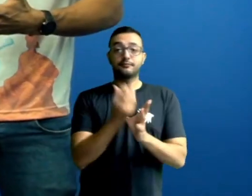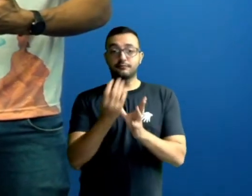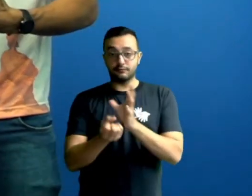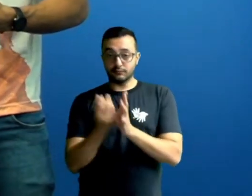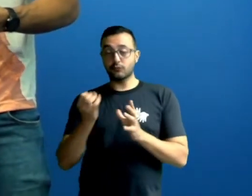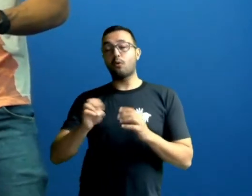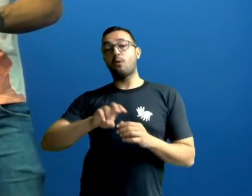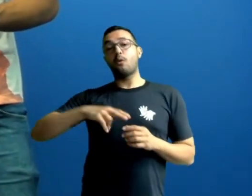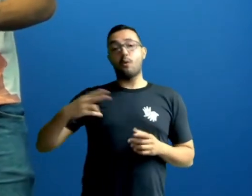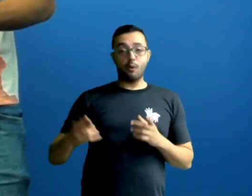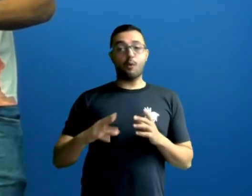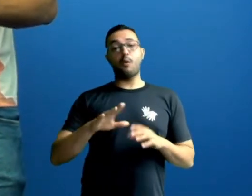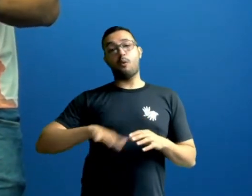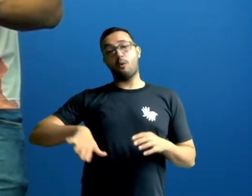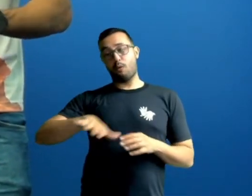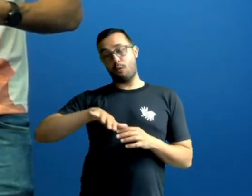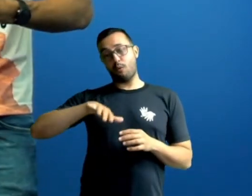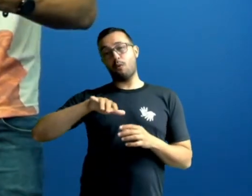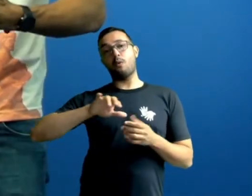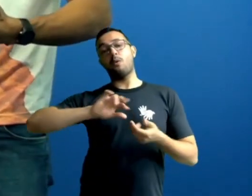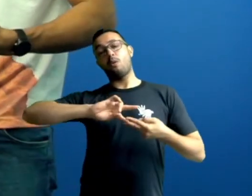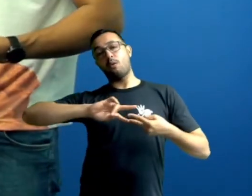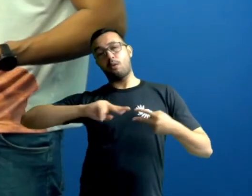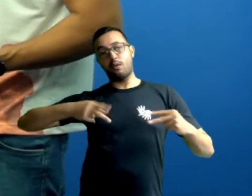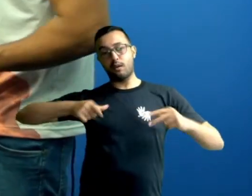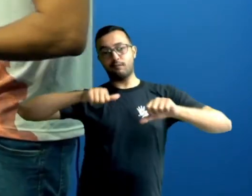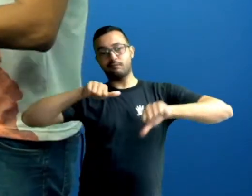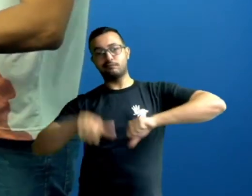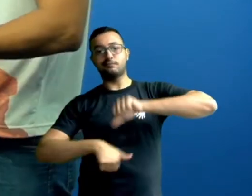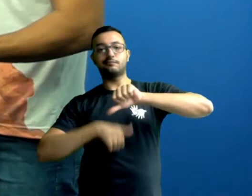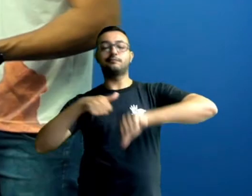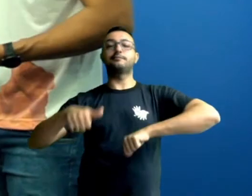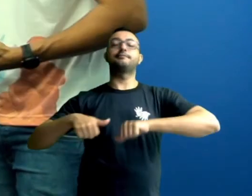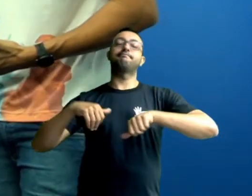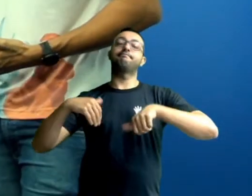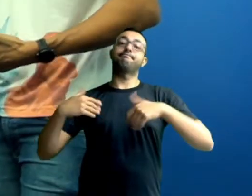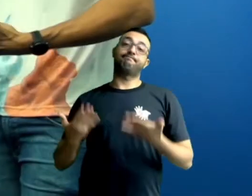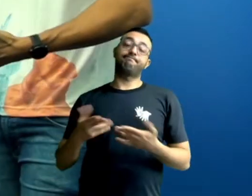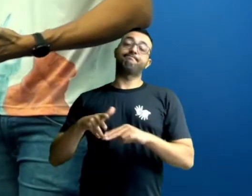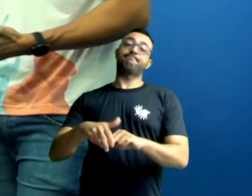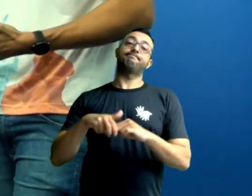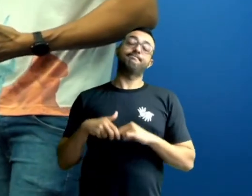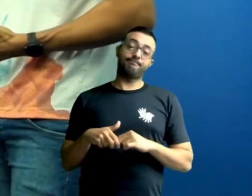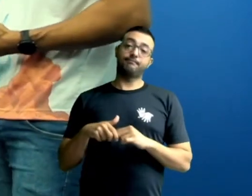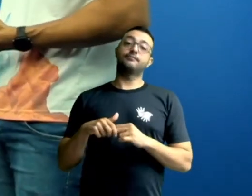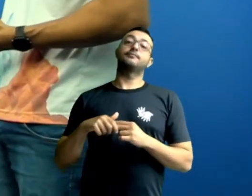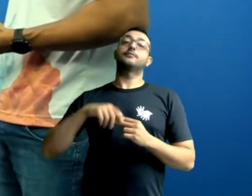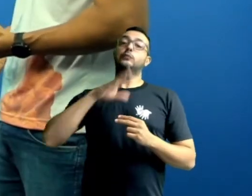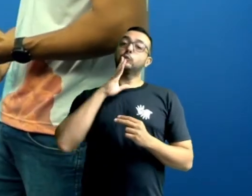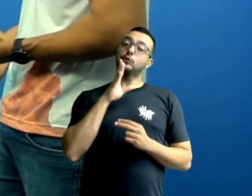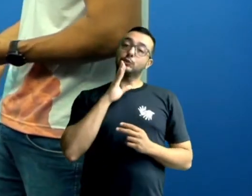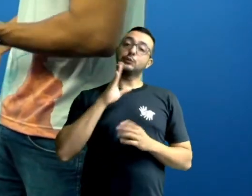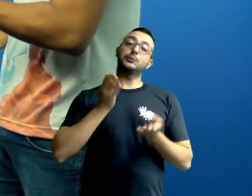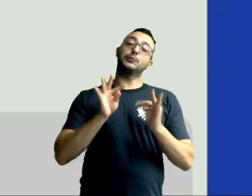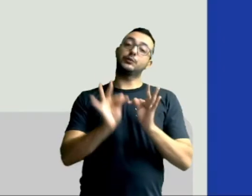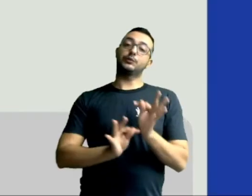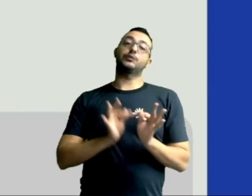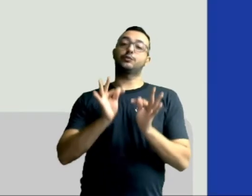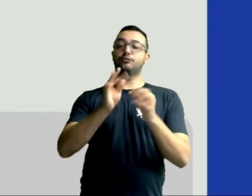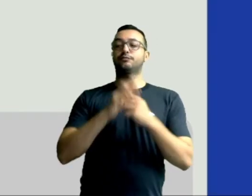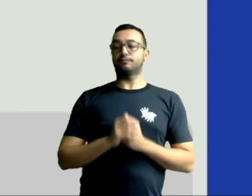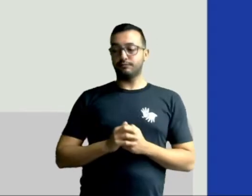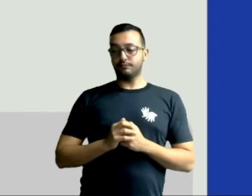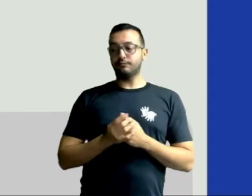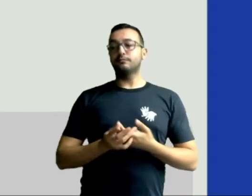ou de organismos transgênicos, né, que sofrem essa modificação. E isso se dá através de conhecimentos biotecnológicos, né?